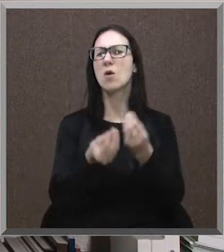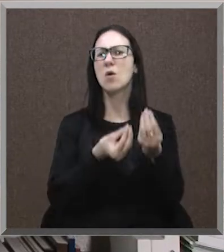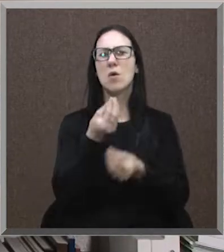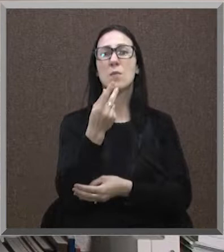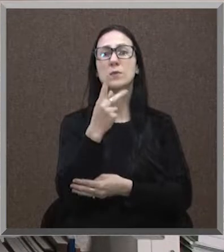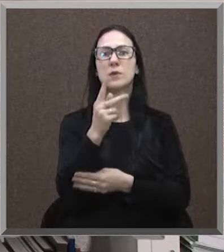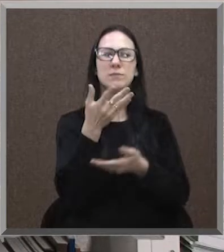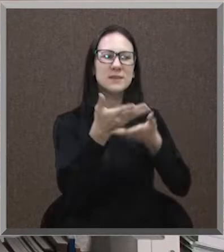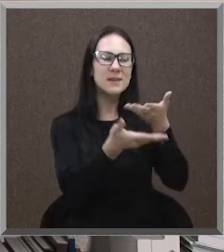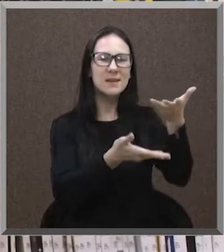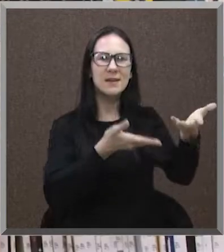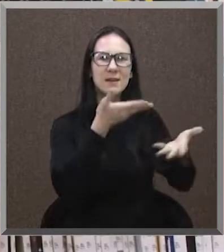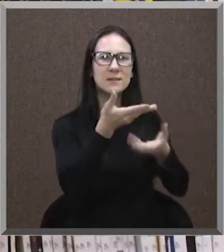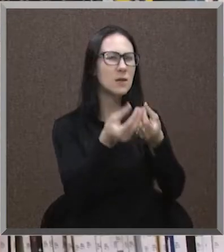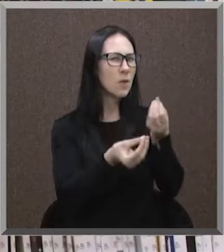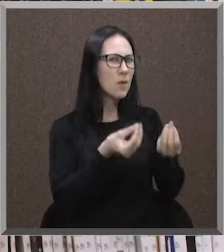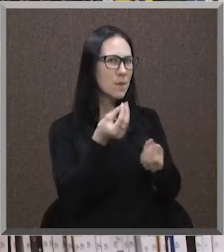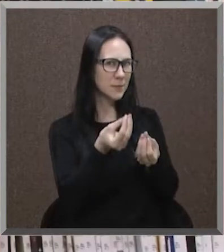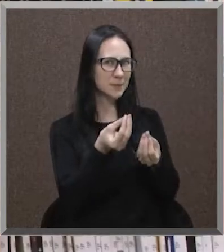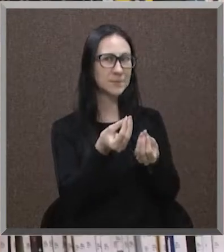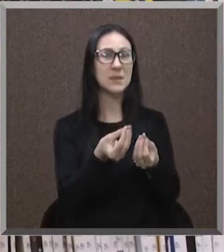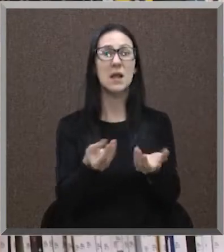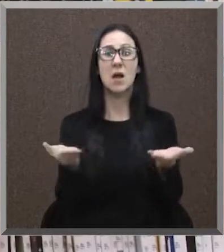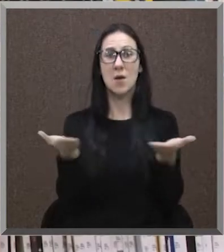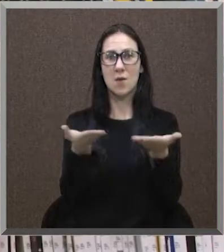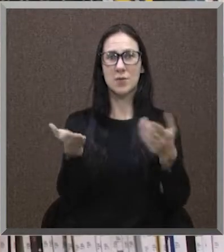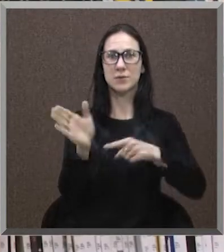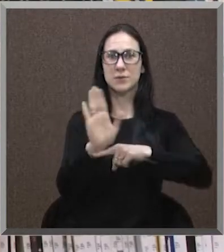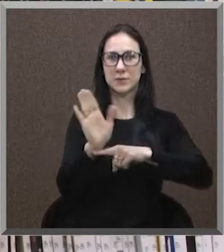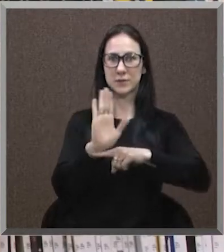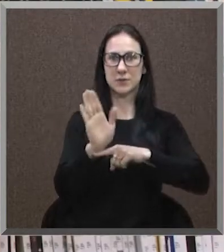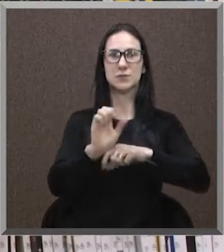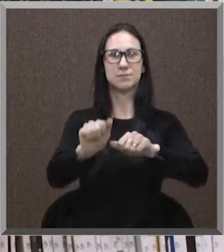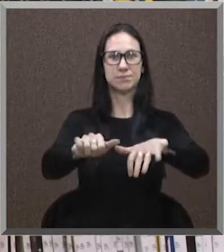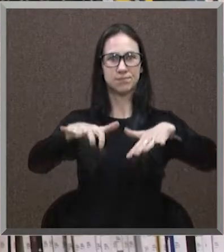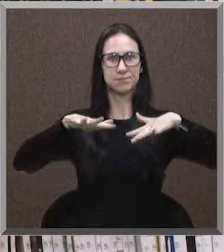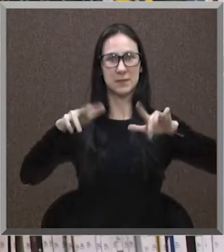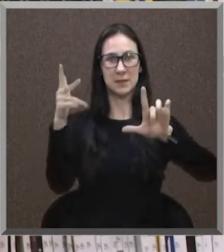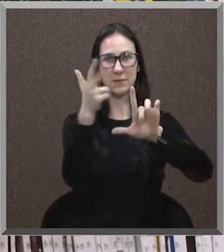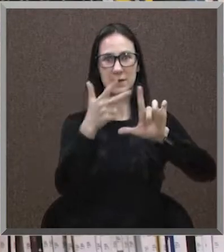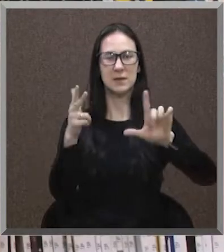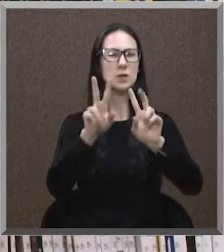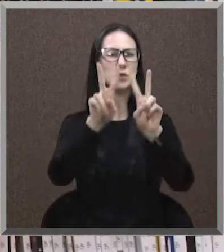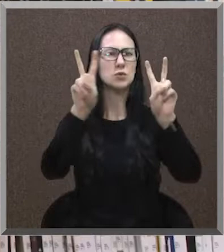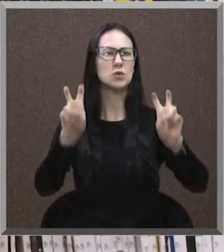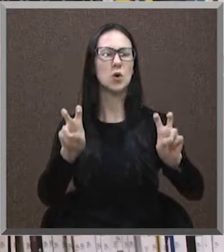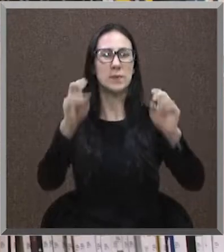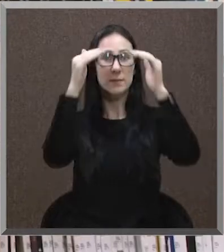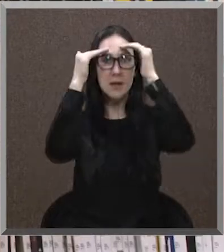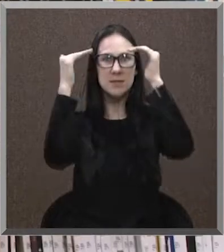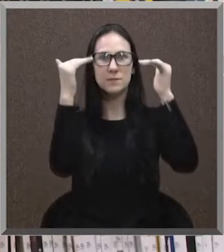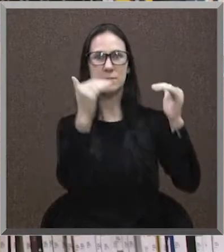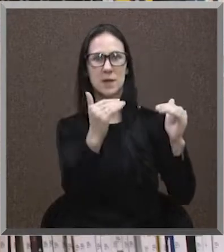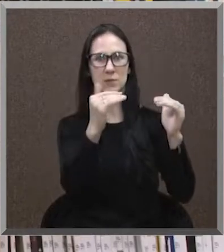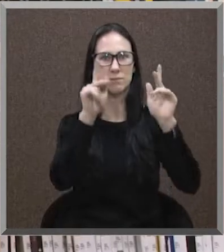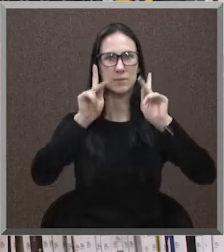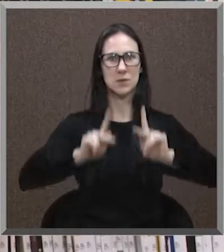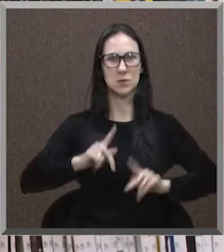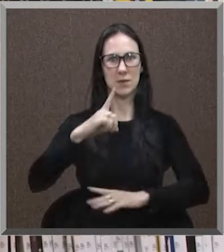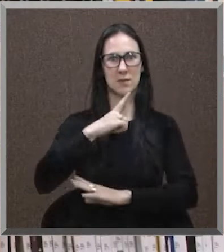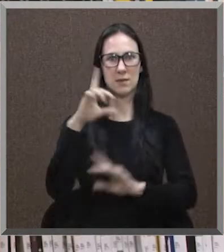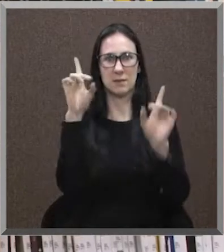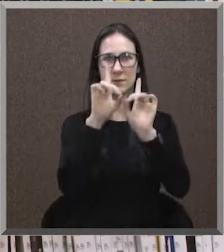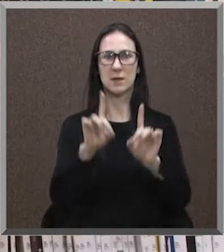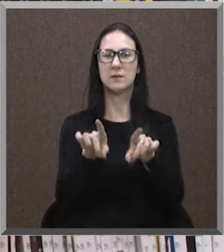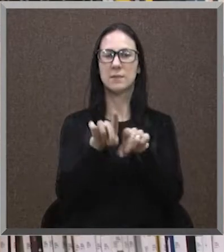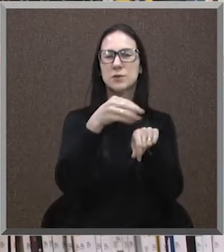esse amigo ou amiga? O vídeo da TV Plenarinho que a gente vai ver agora fala sobre o respeito às pessoas com deficiência e dá dicas